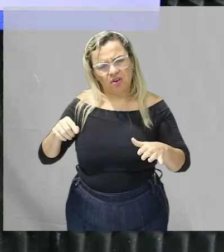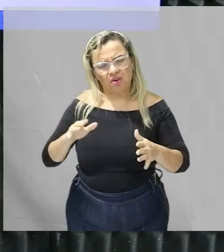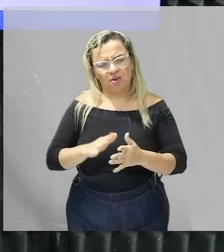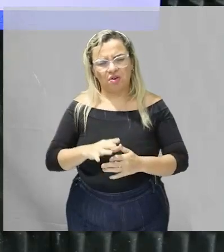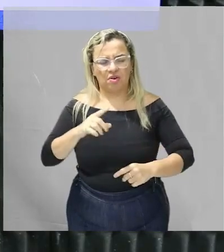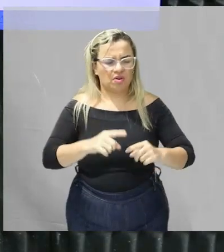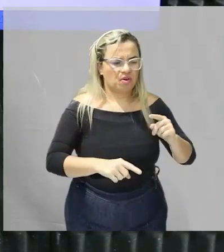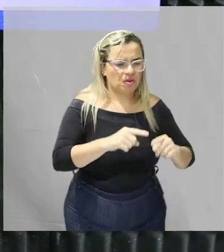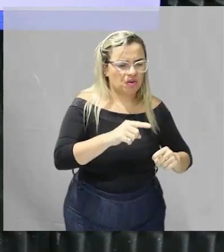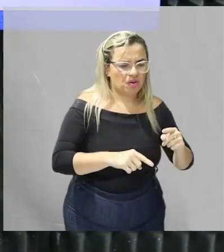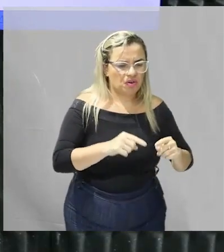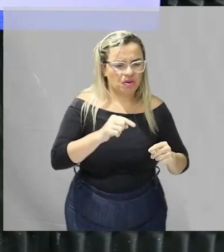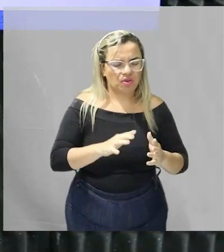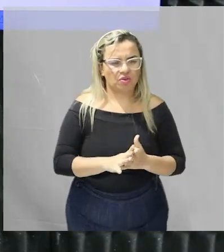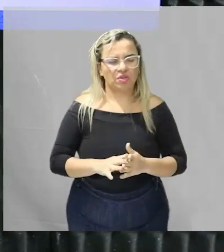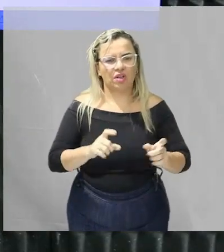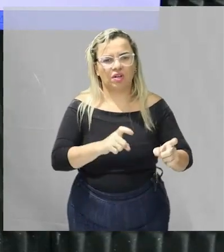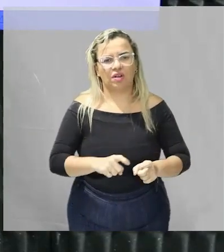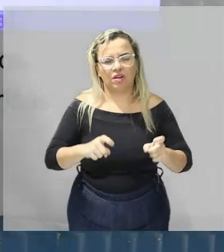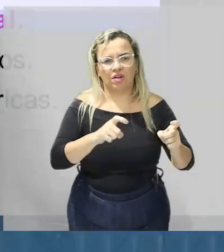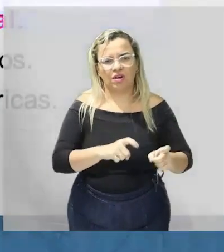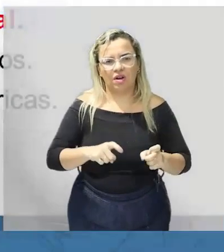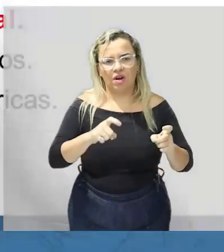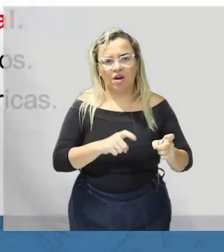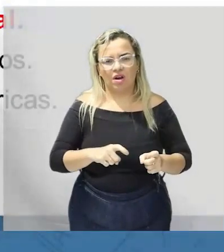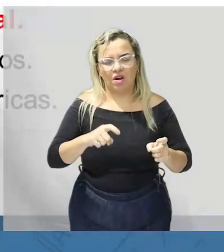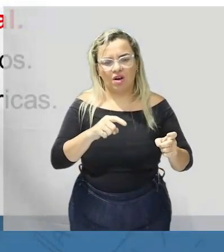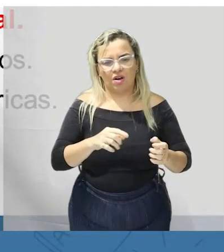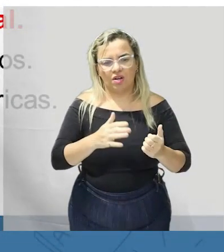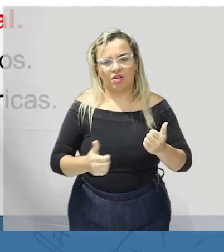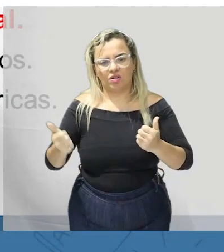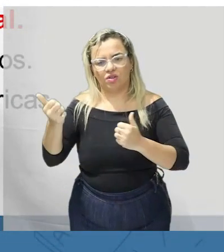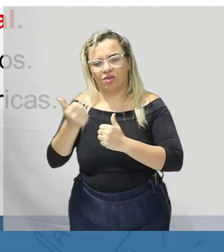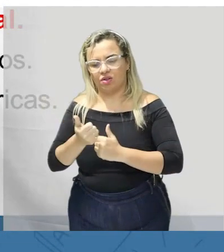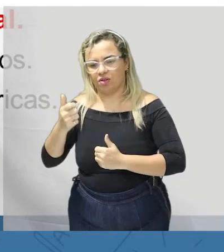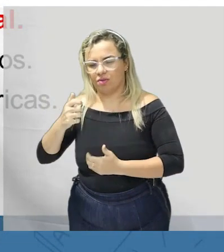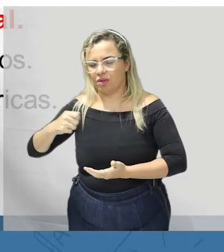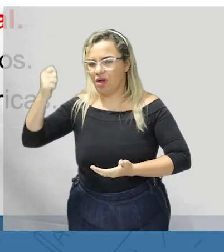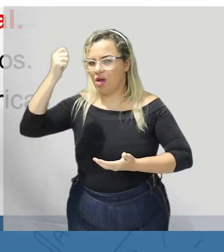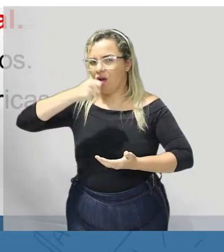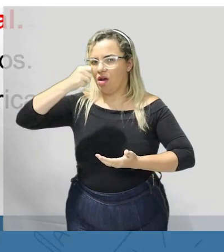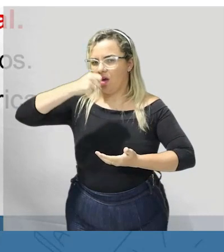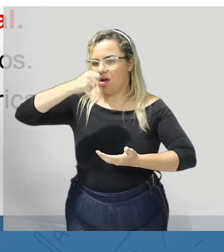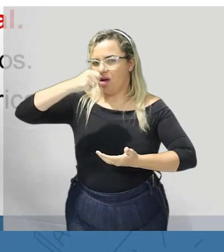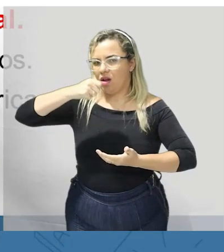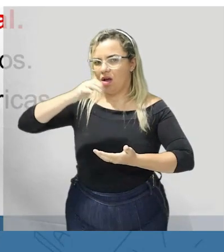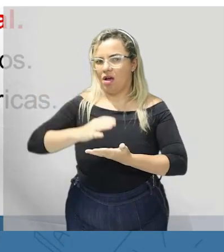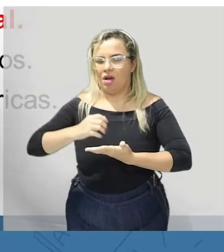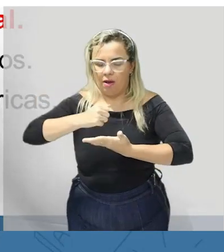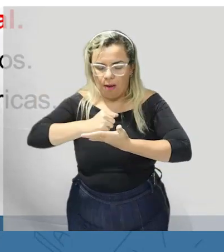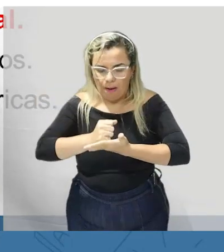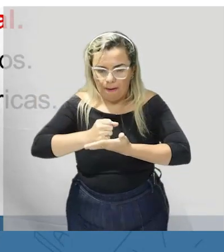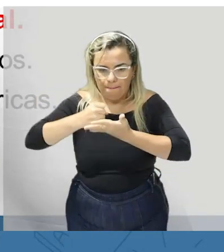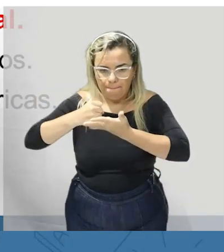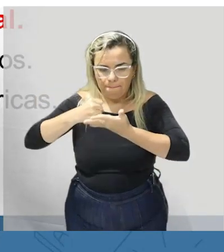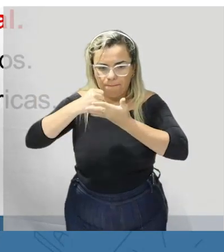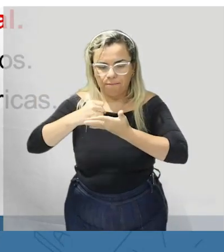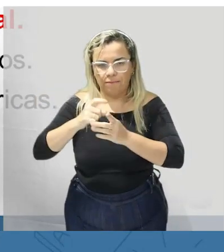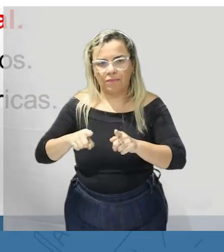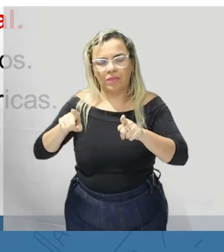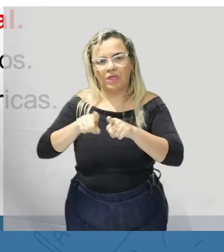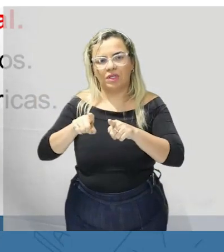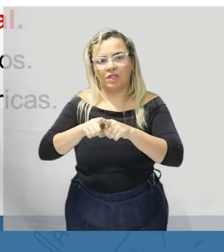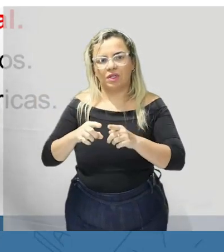essas economias substituíssem pela coca, pela maconha? Com certeza. Gabarito aí, ó. Letra C.